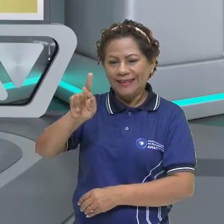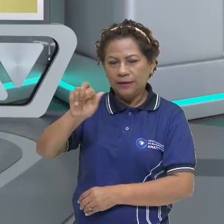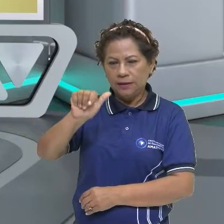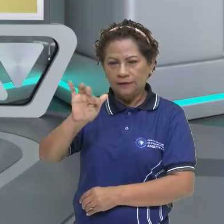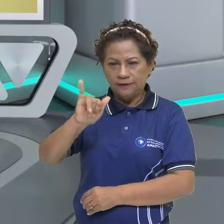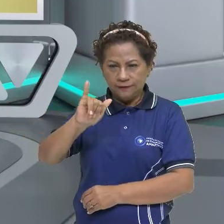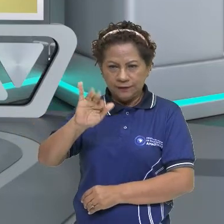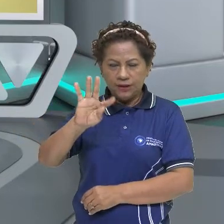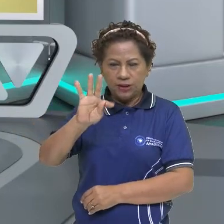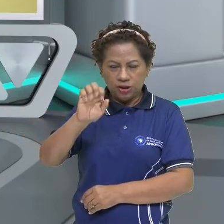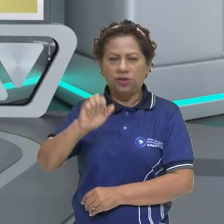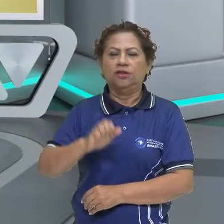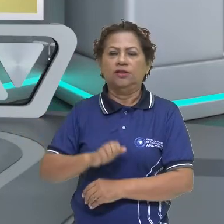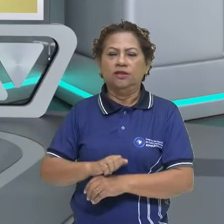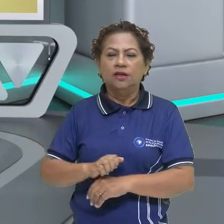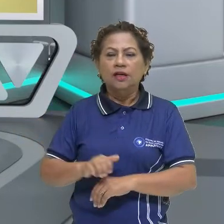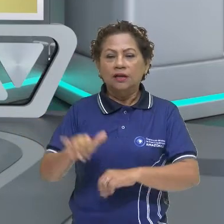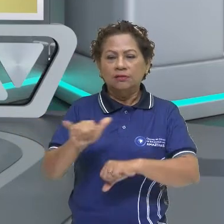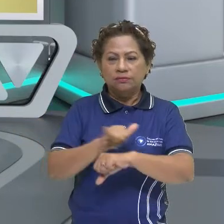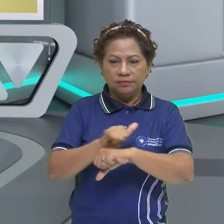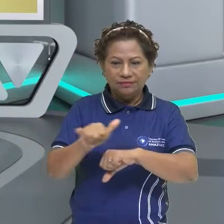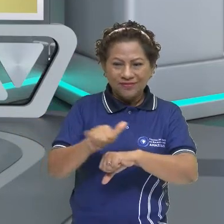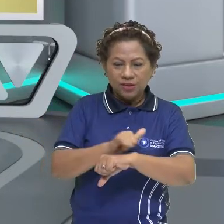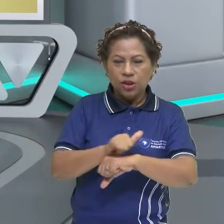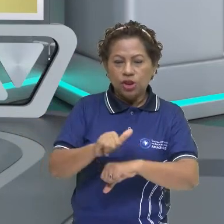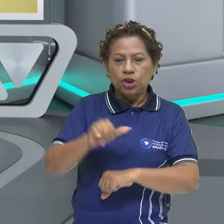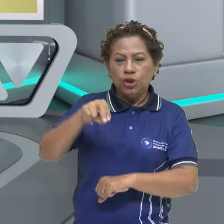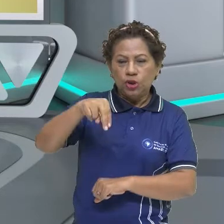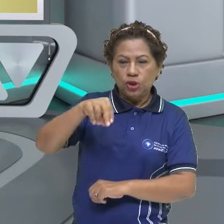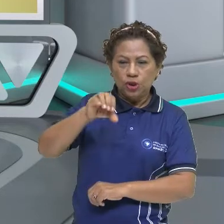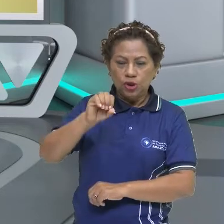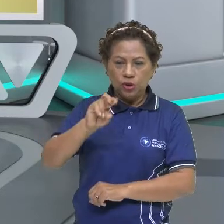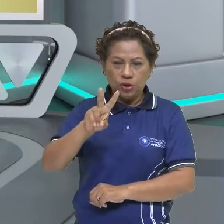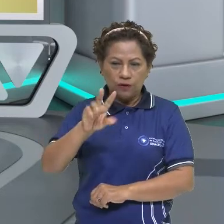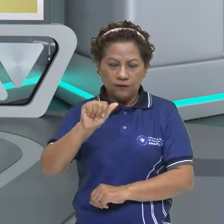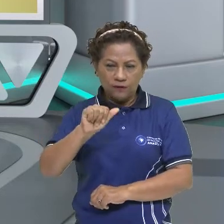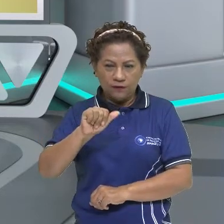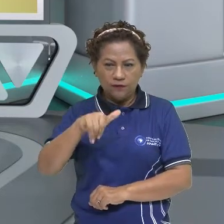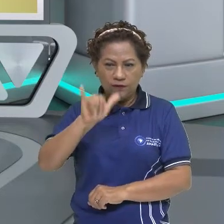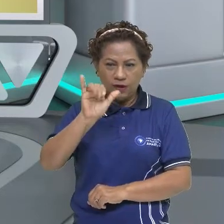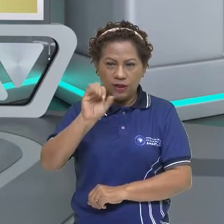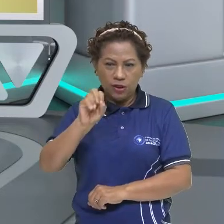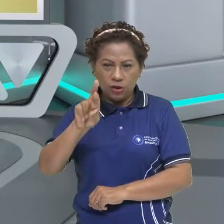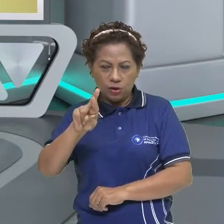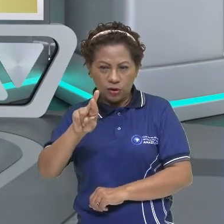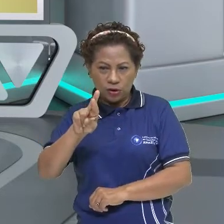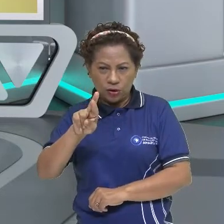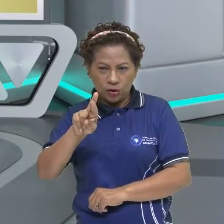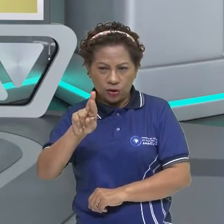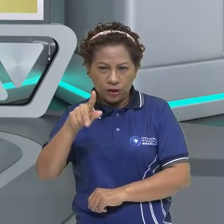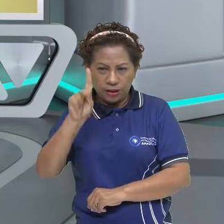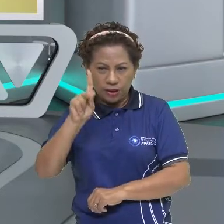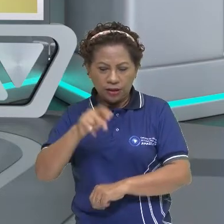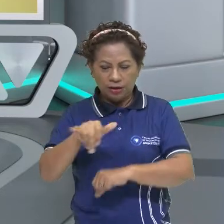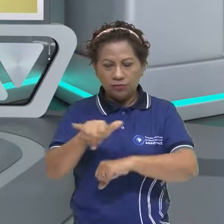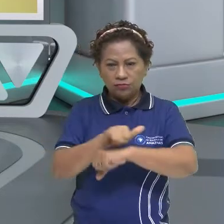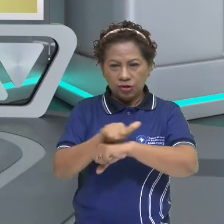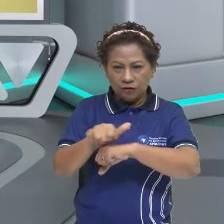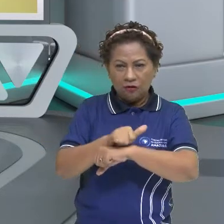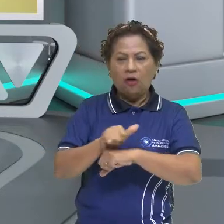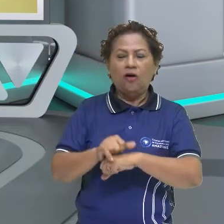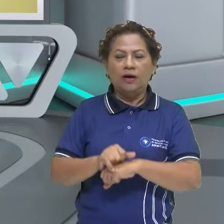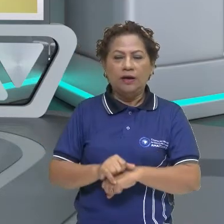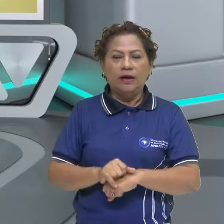Existem produções belíssimas. Existem em Nova York prédios muito altos. Então, os grafiteiros eles utilizam